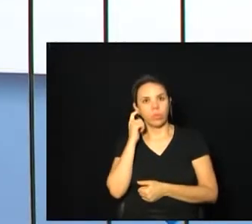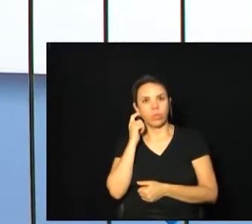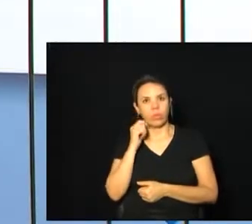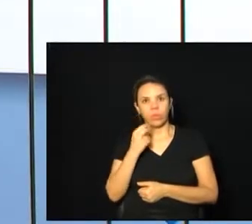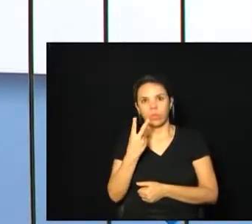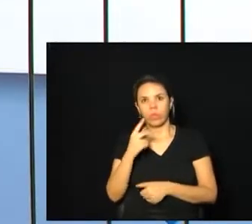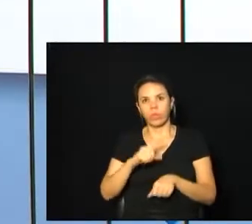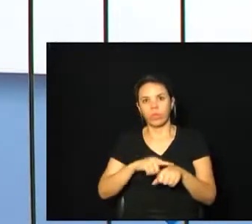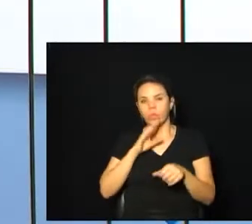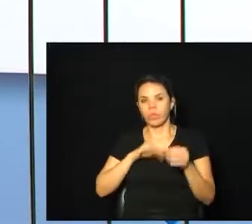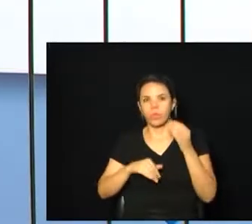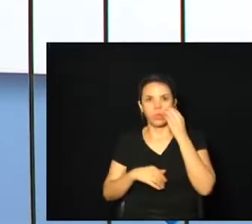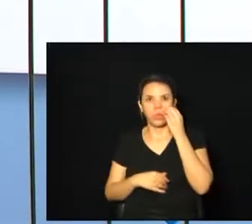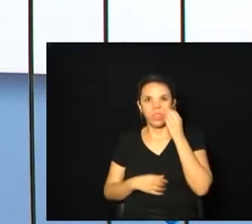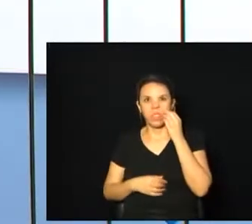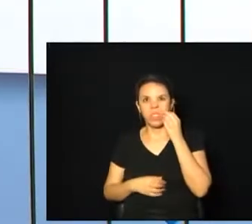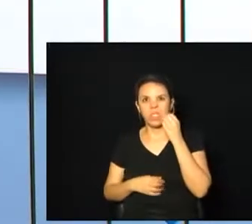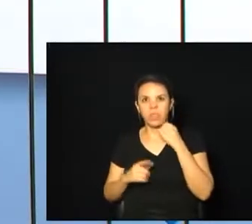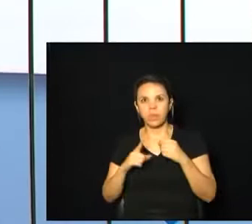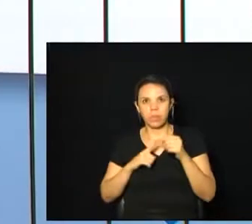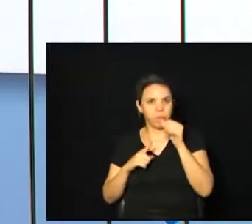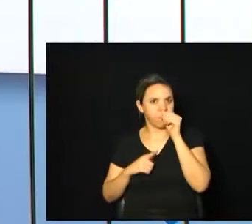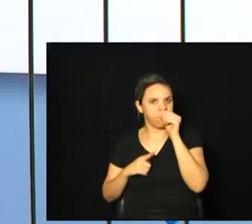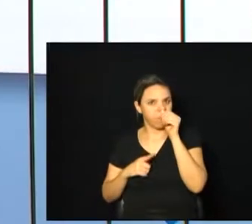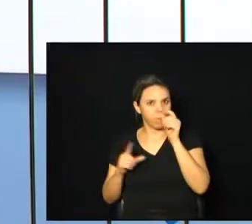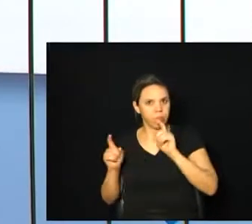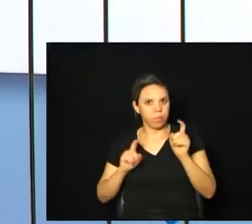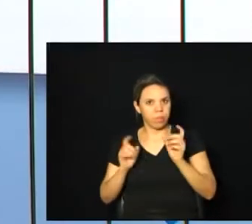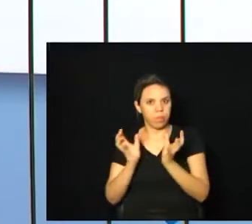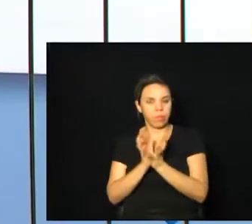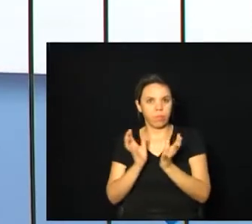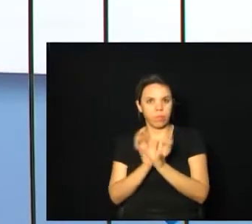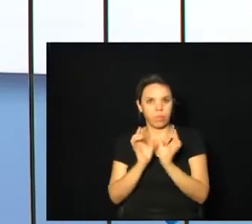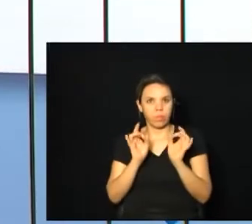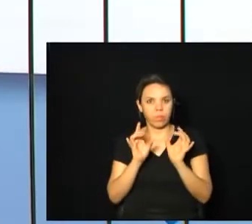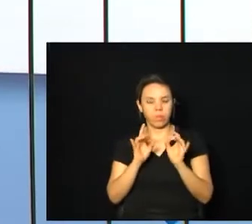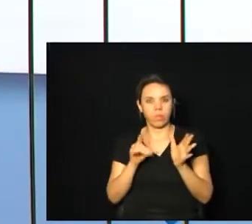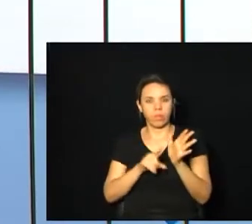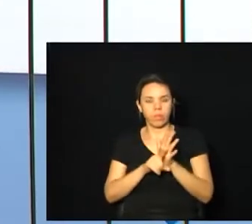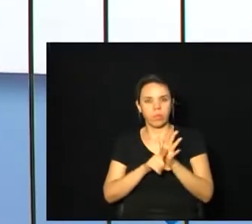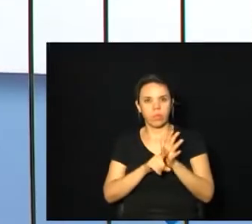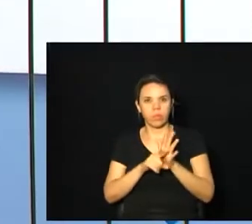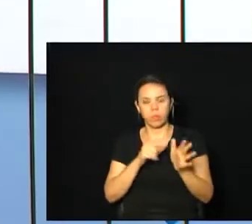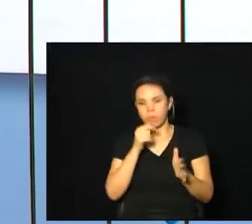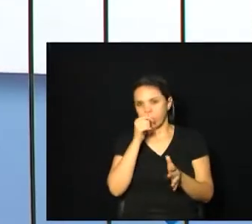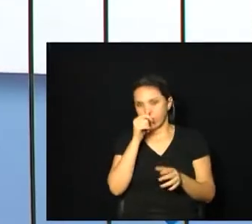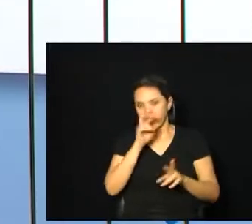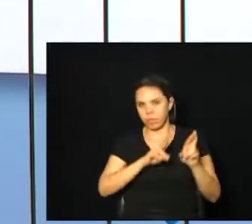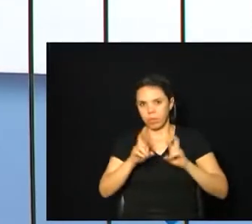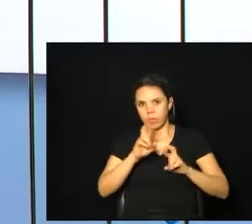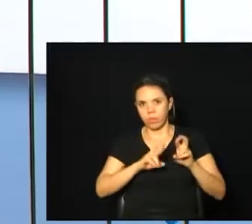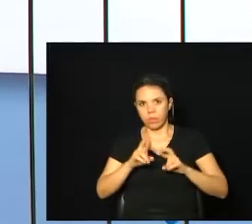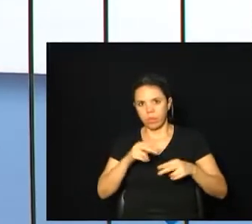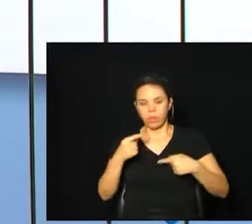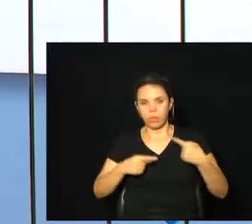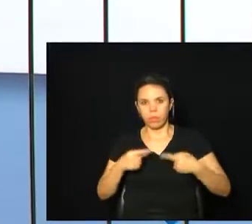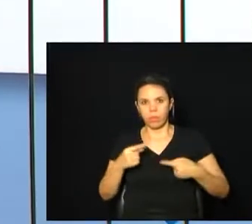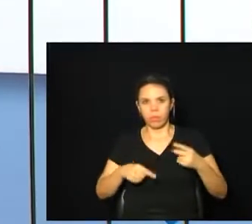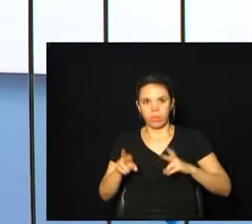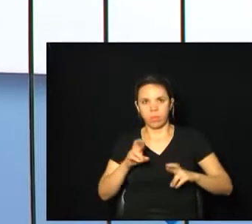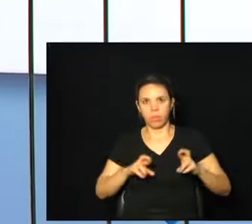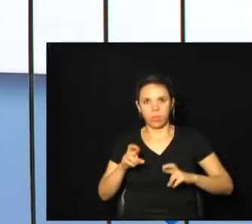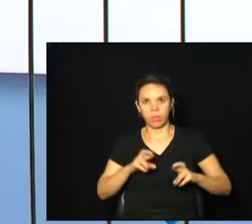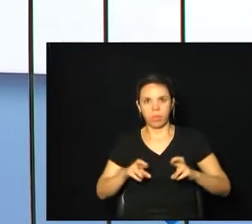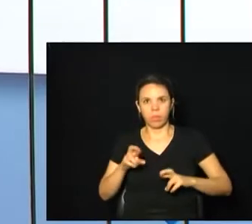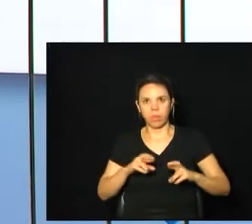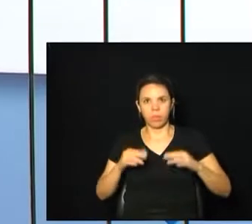das 2h da tarde, nós temos a reunião da Comissão Especial de Estudos que analisa, discute e verifica